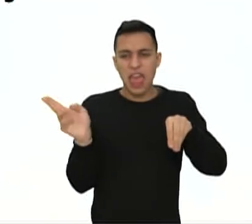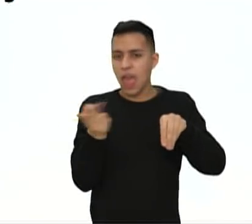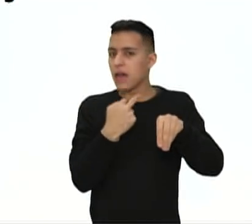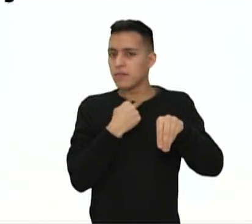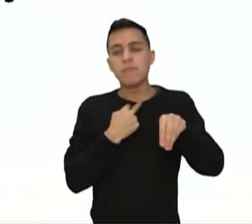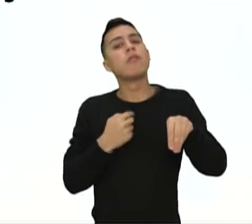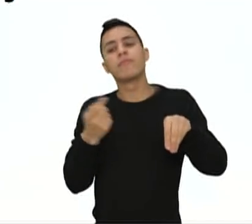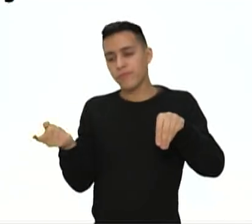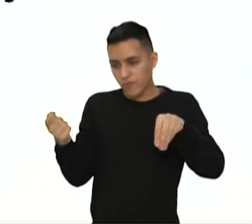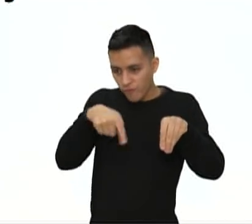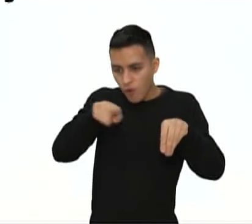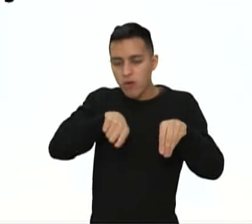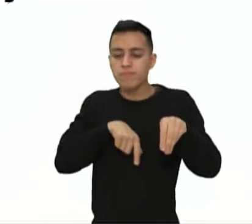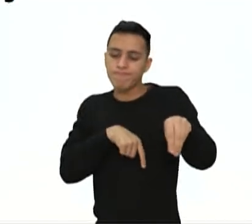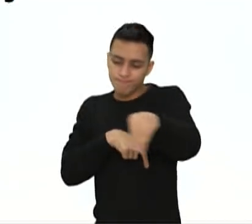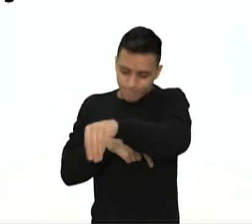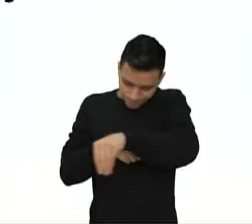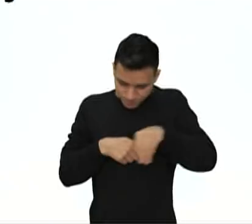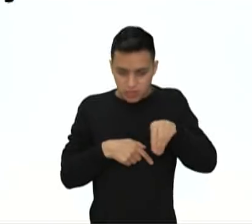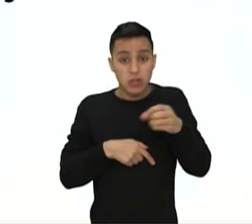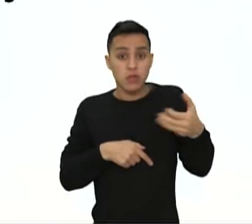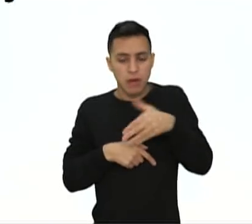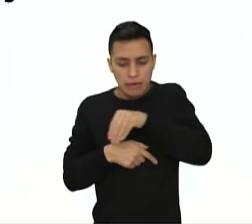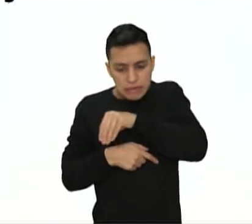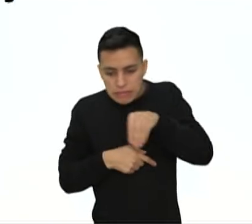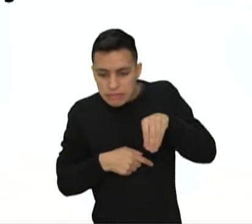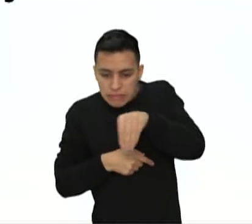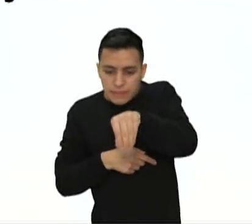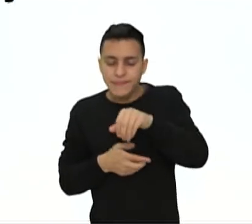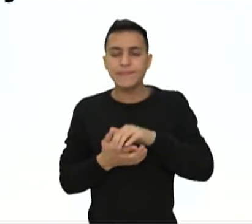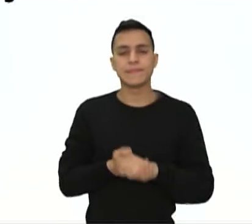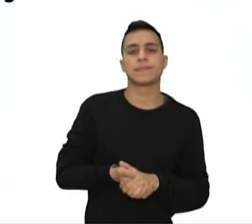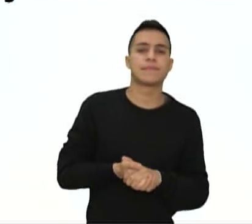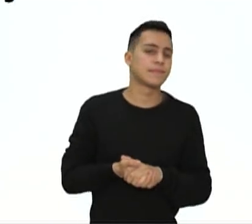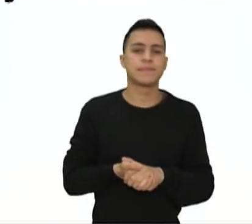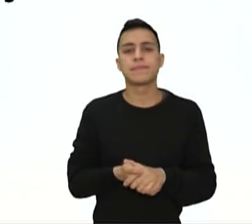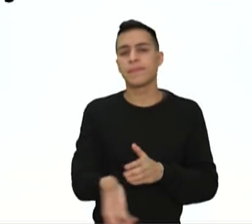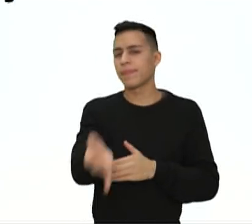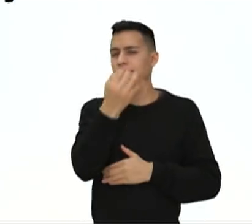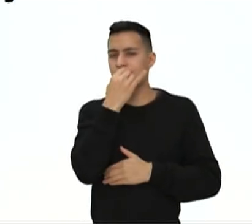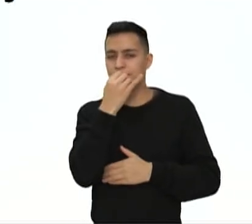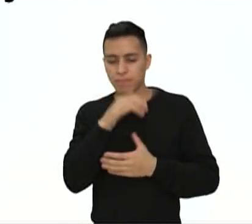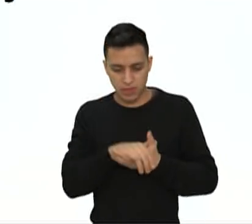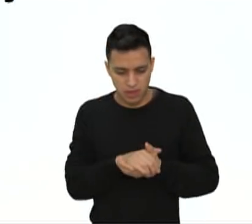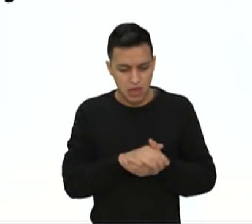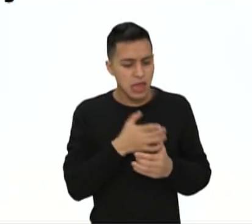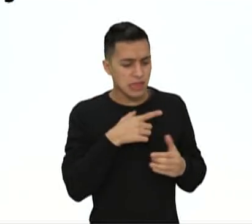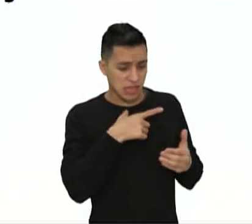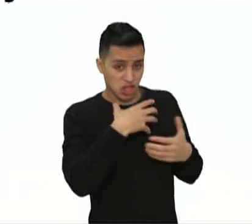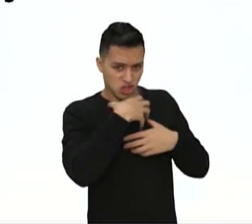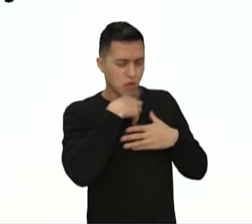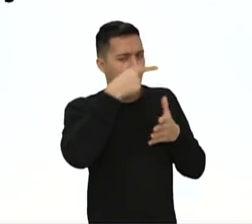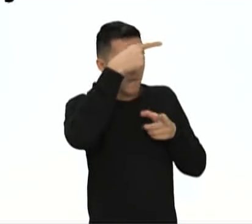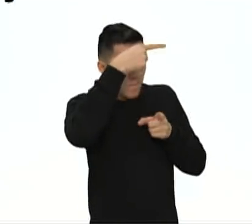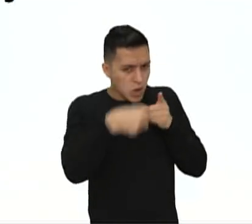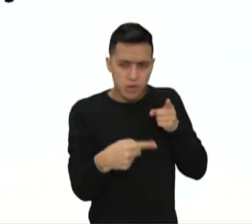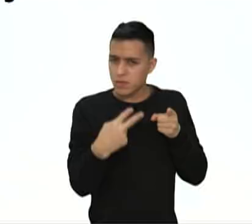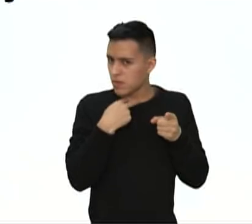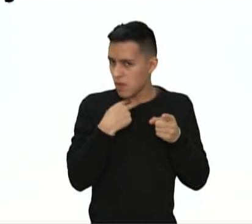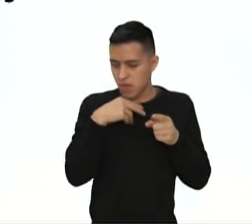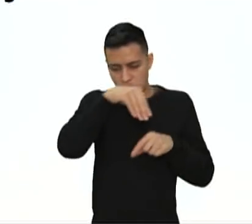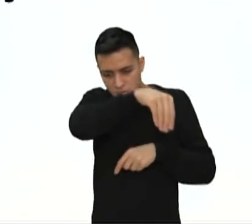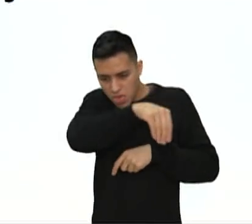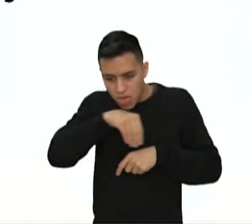irregular à posição anterior e fazer um novo lance. Então, as jogadas são proibidas, você não pode fazer as